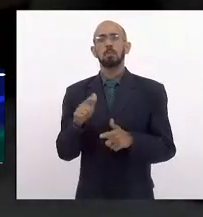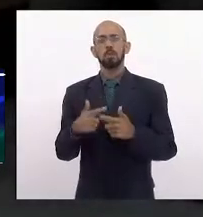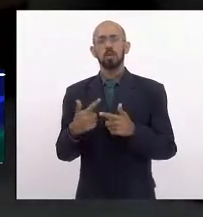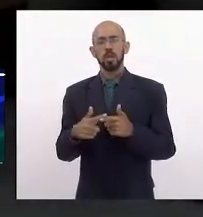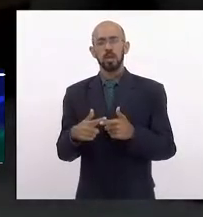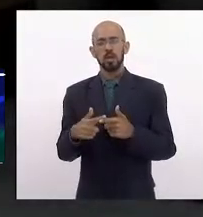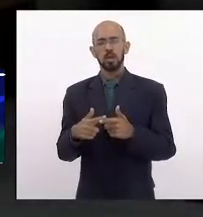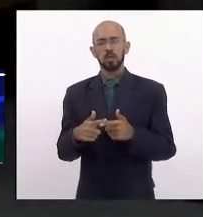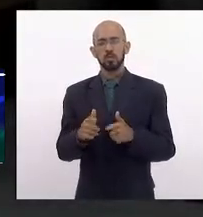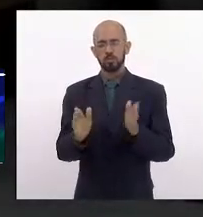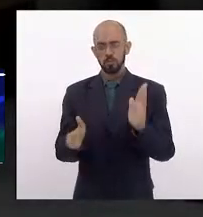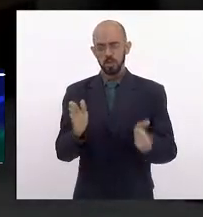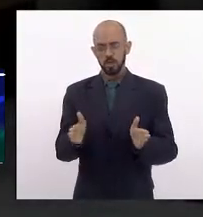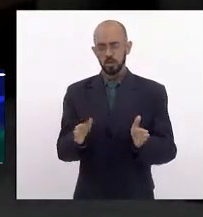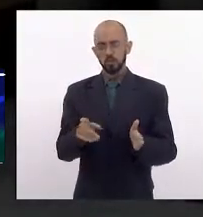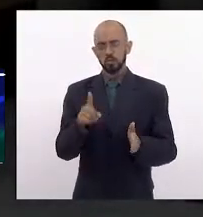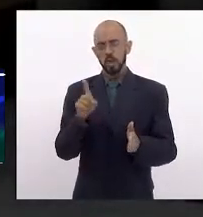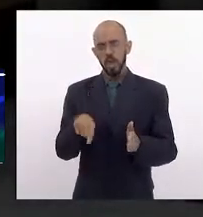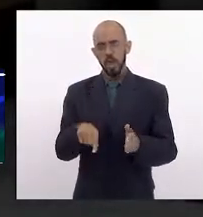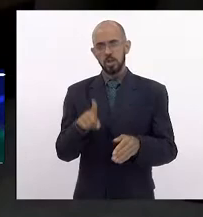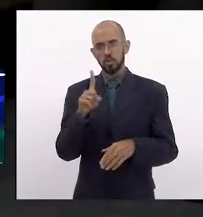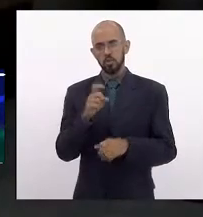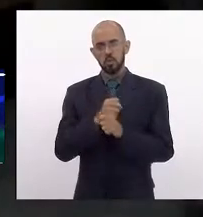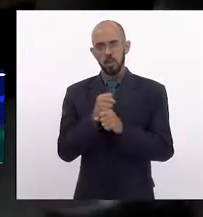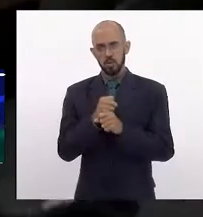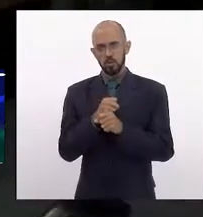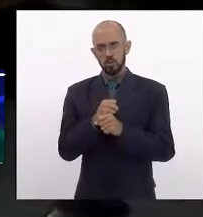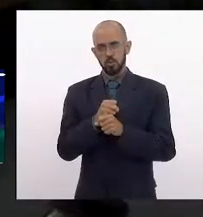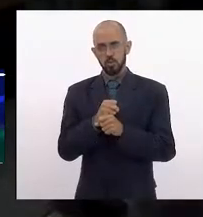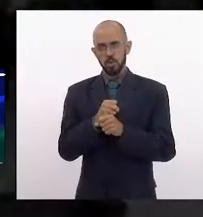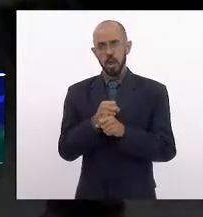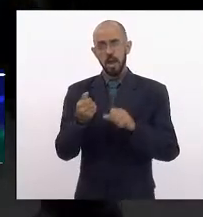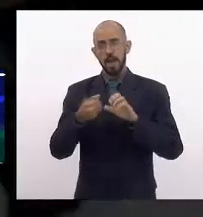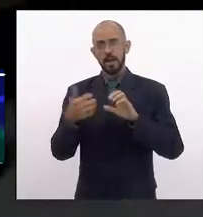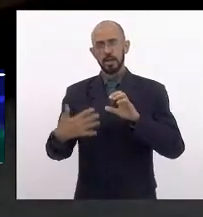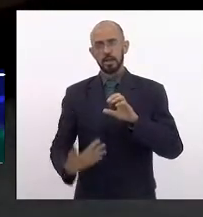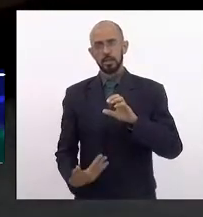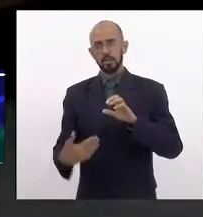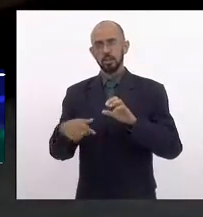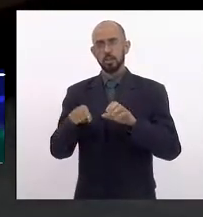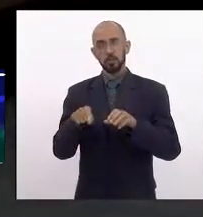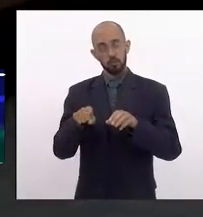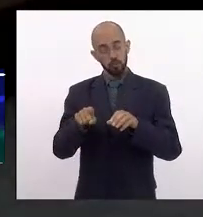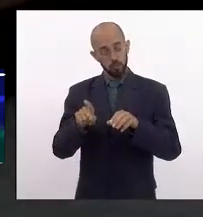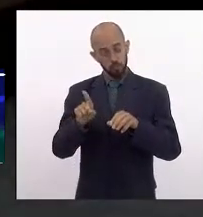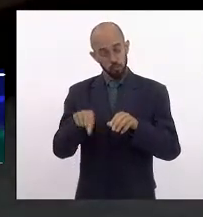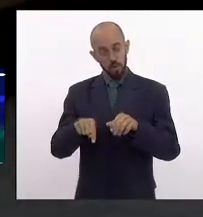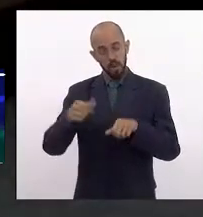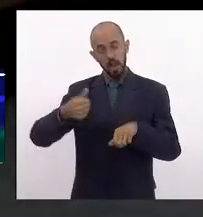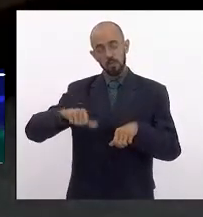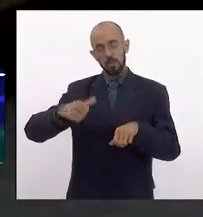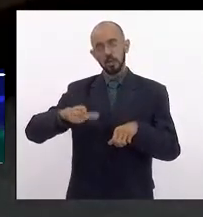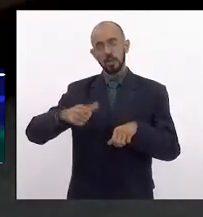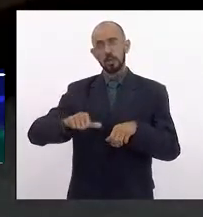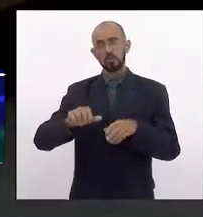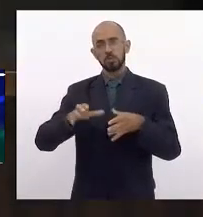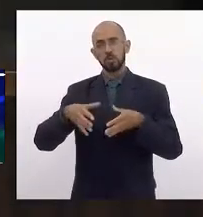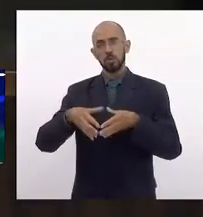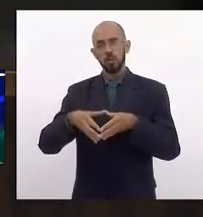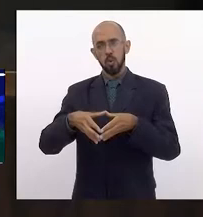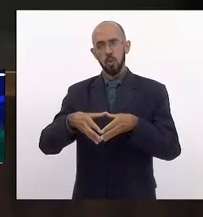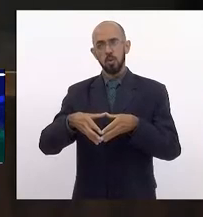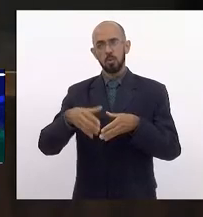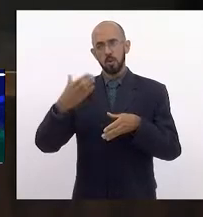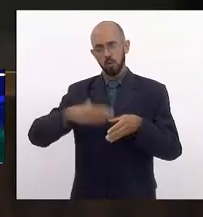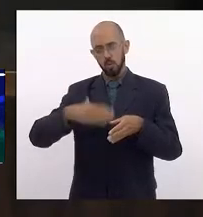anuais e tal aspecto foi analisado pelo corpo instrutivo diz o corpo Strut não aí não precisa mais